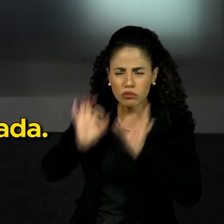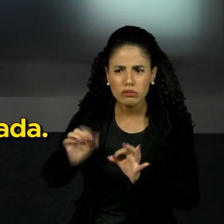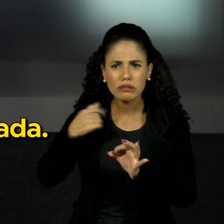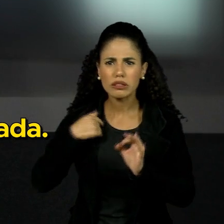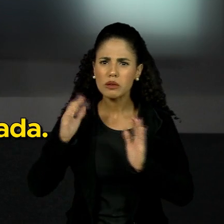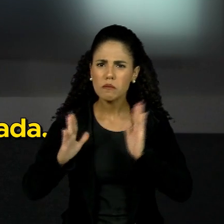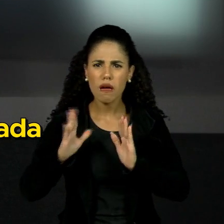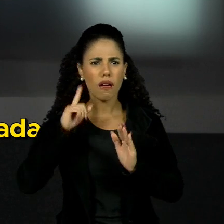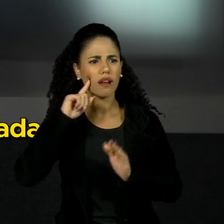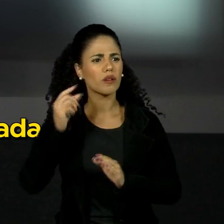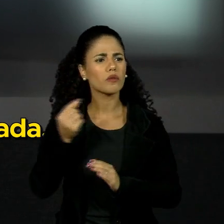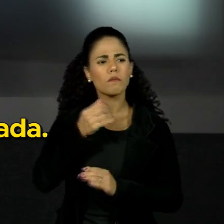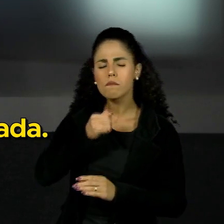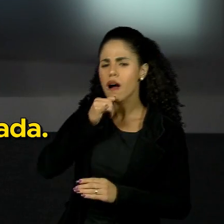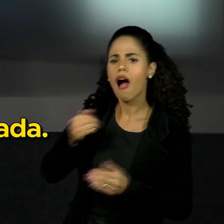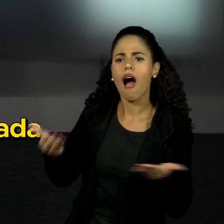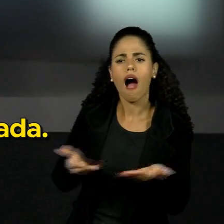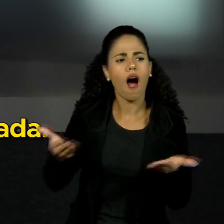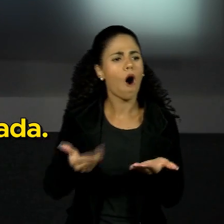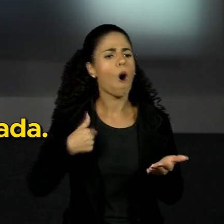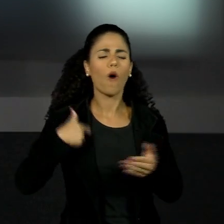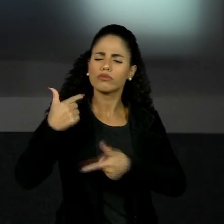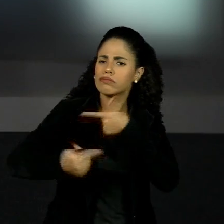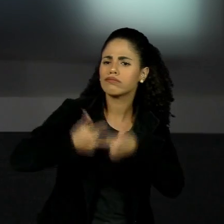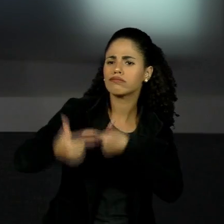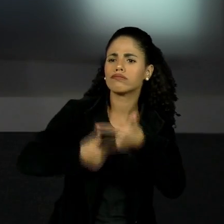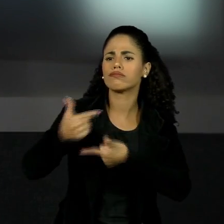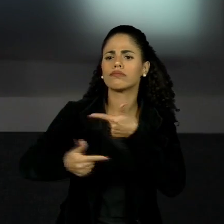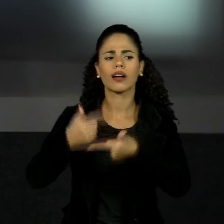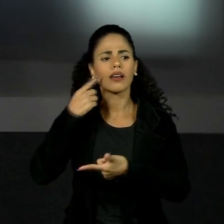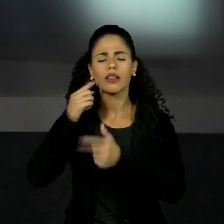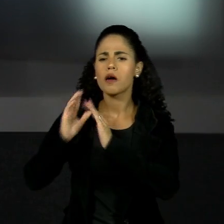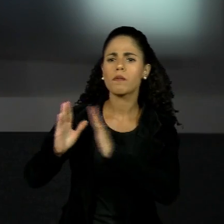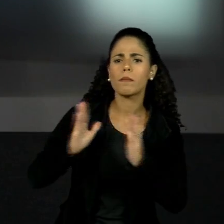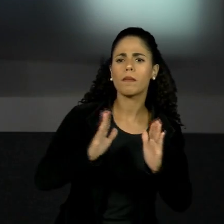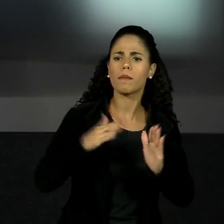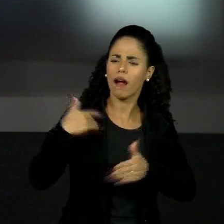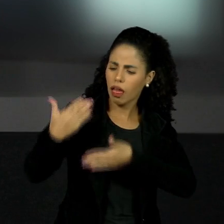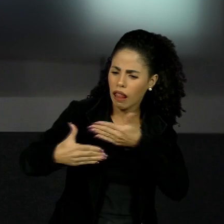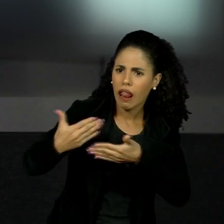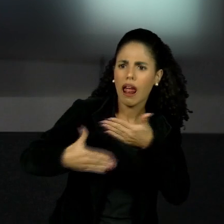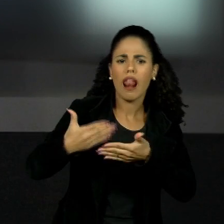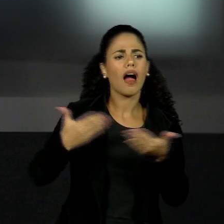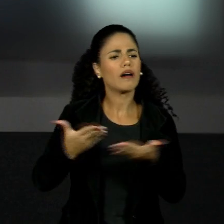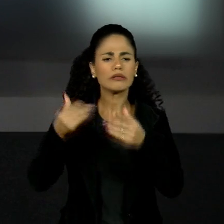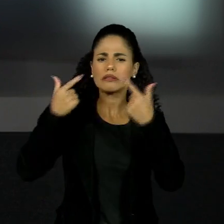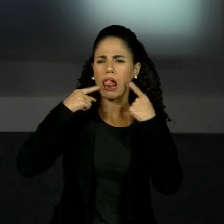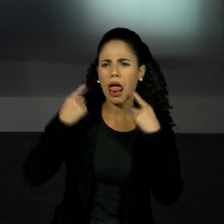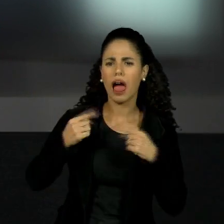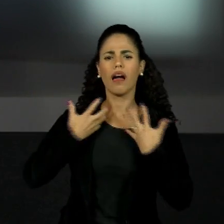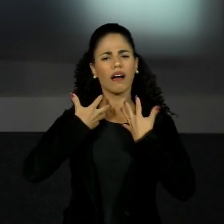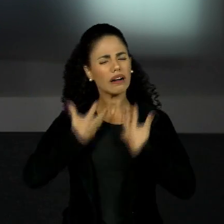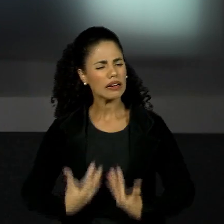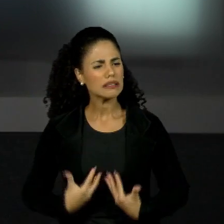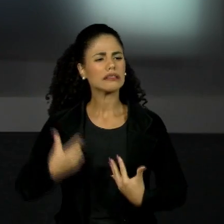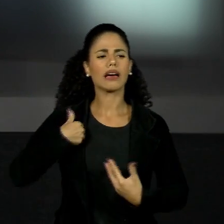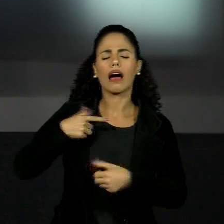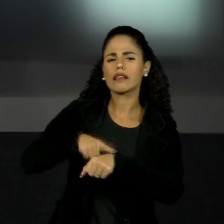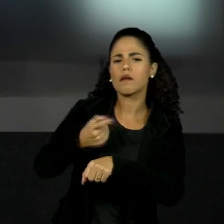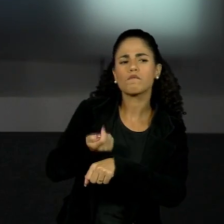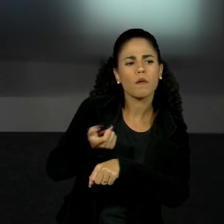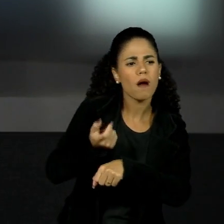ela está trabalhando, tem uma rotina puxada, hoje ela reclama mais do cansaço, tem menos tempo para